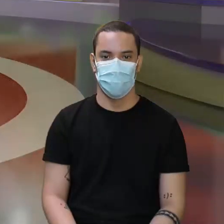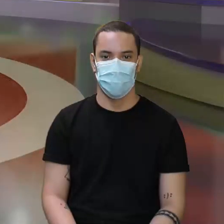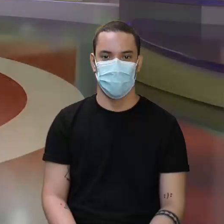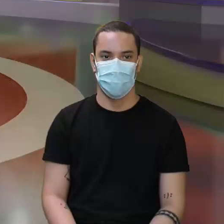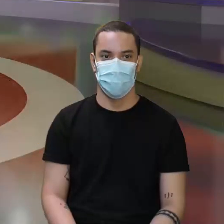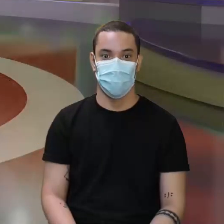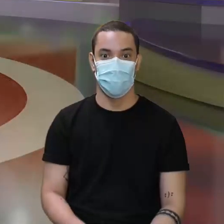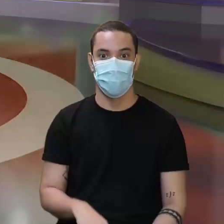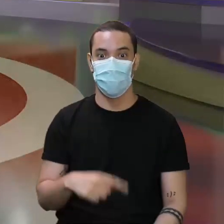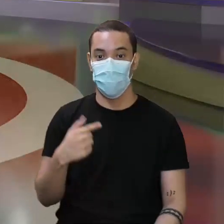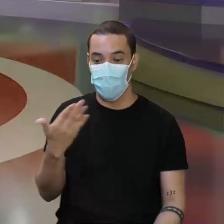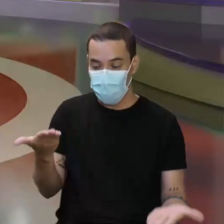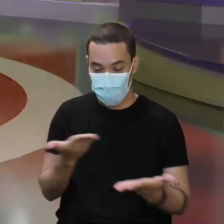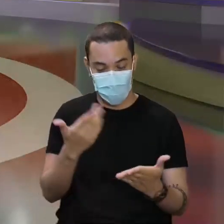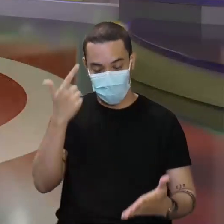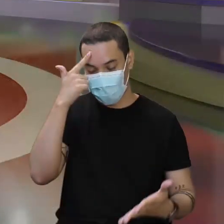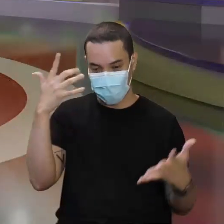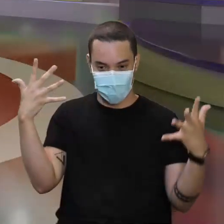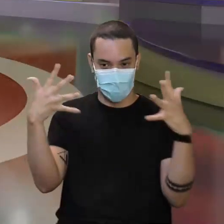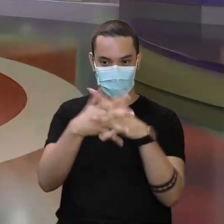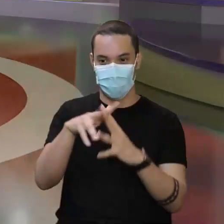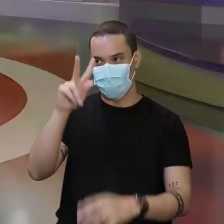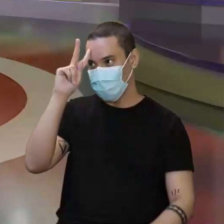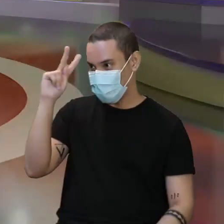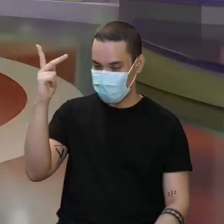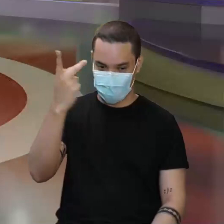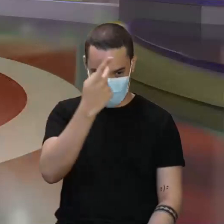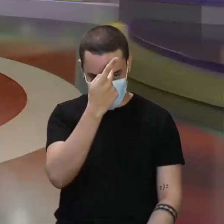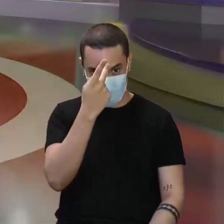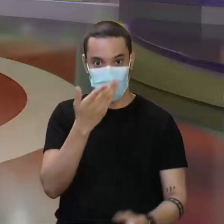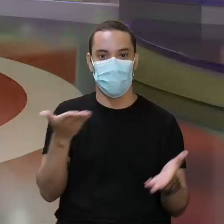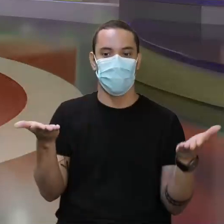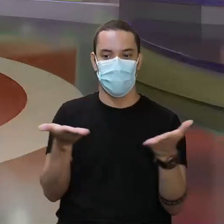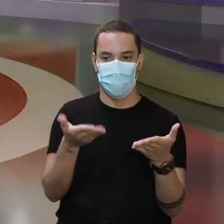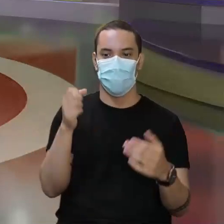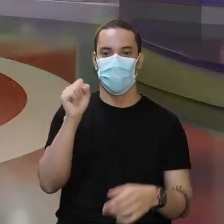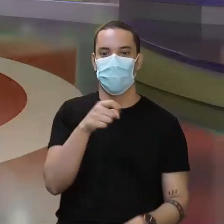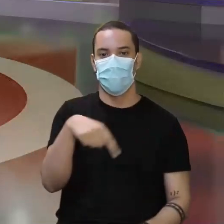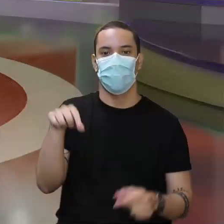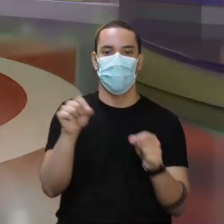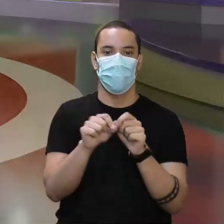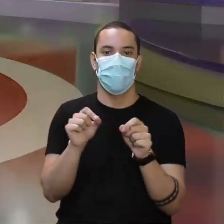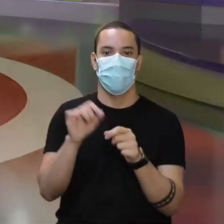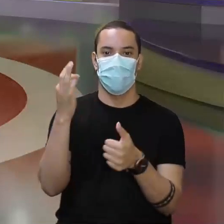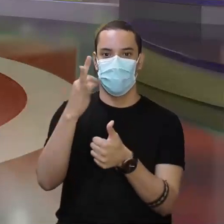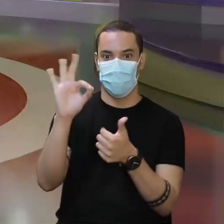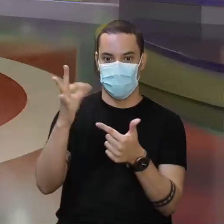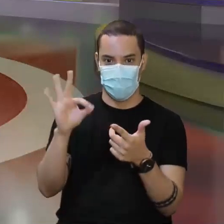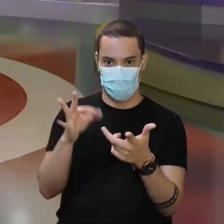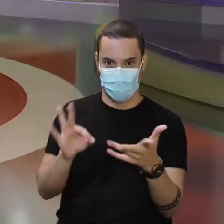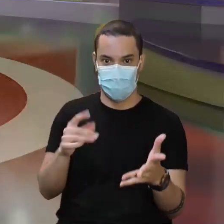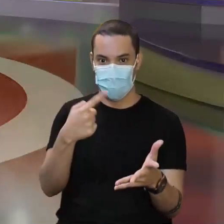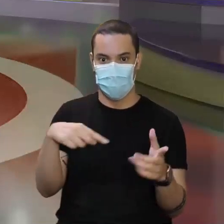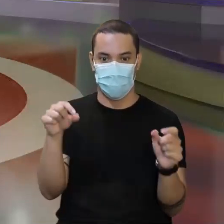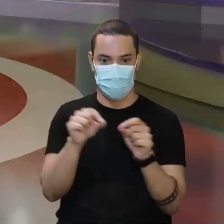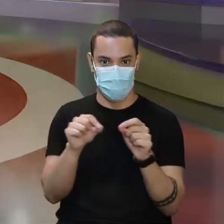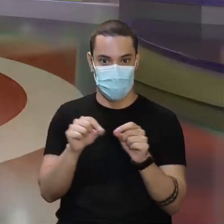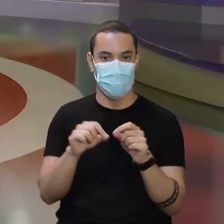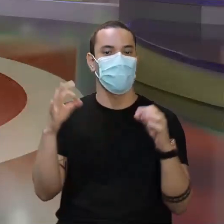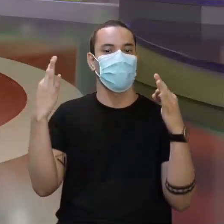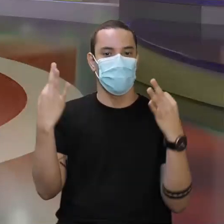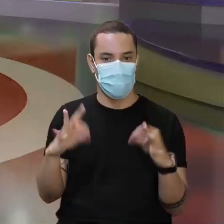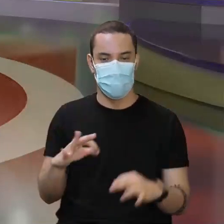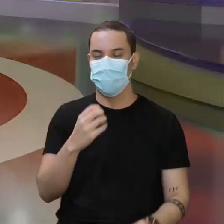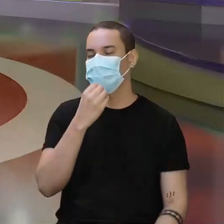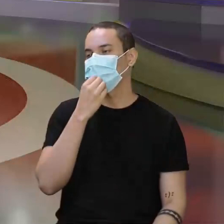Mix it up total, tô toda confusa hoje, agora sim vocês vão ter a correção da atividade que vocês fizeram e foram com